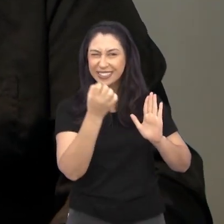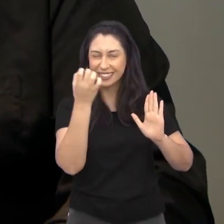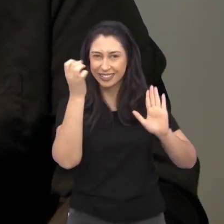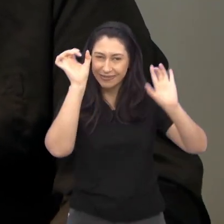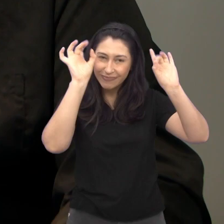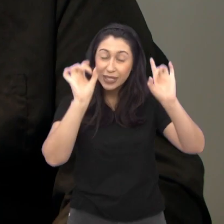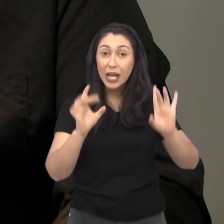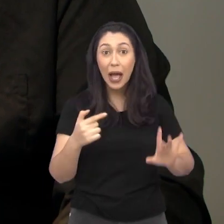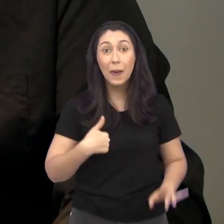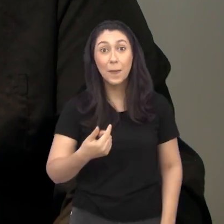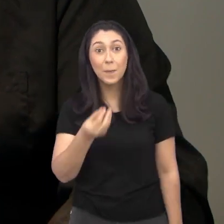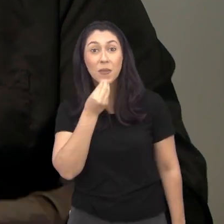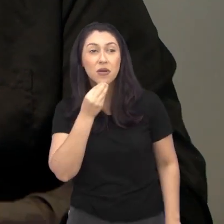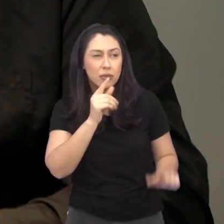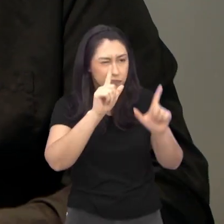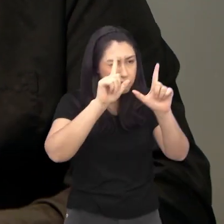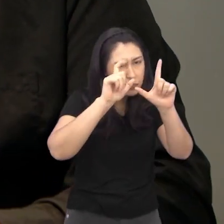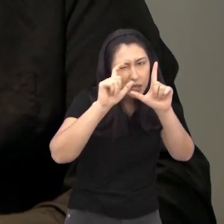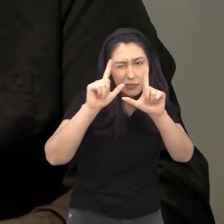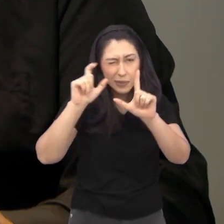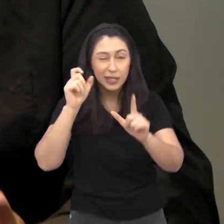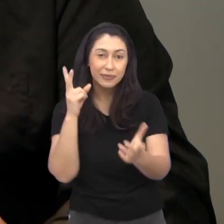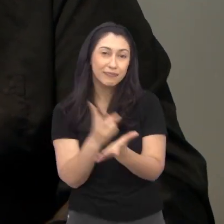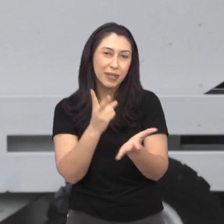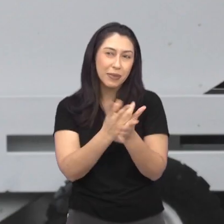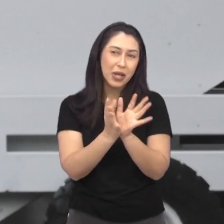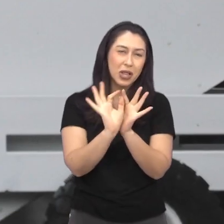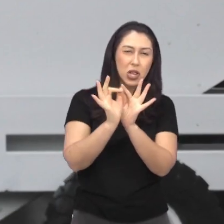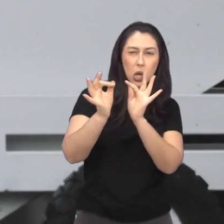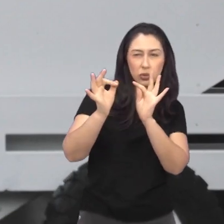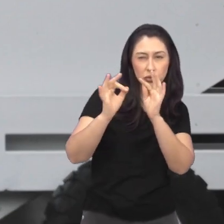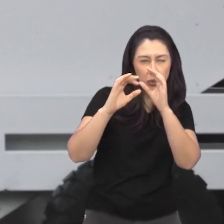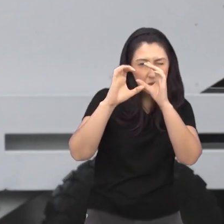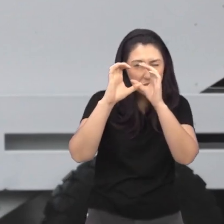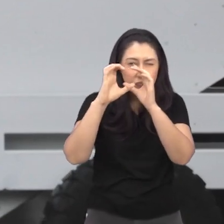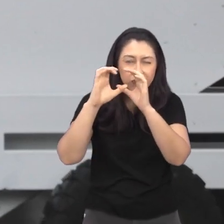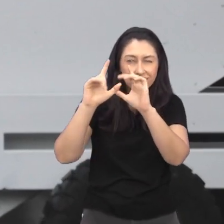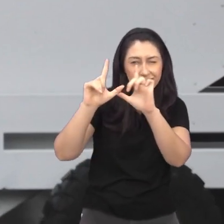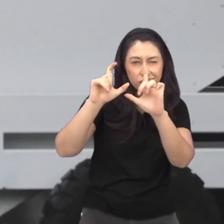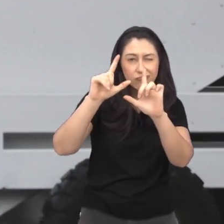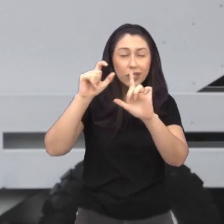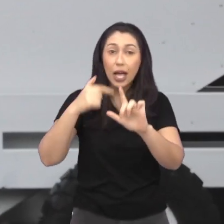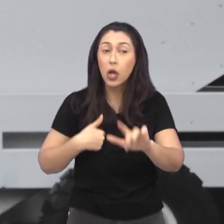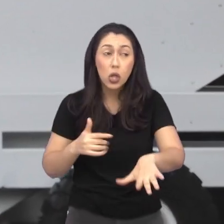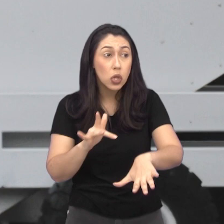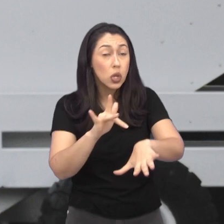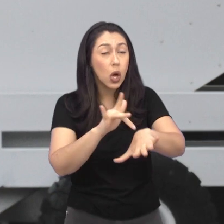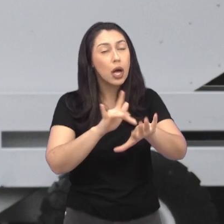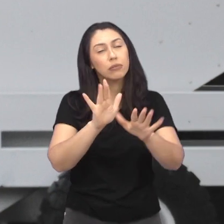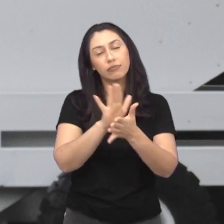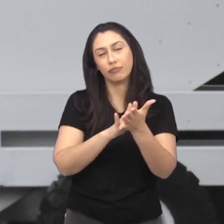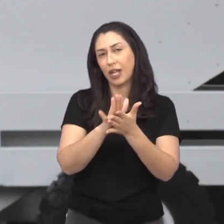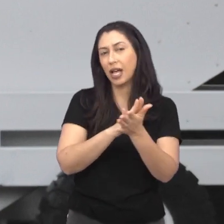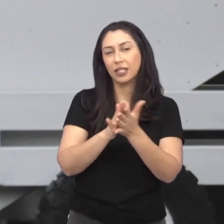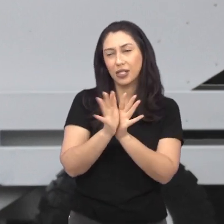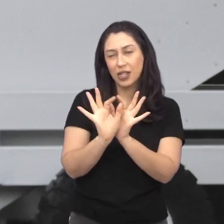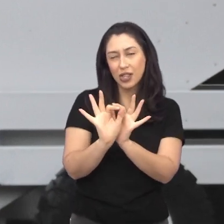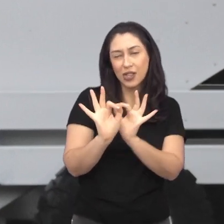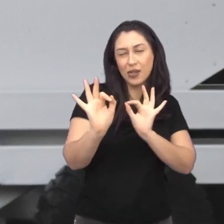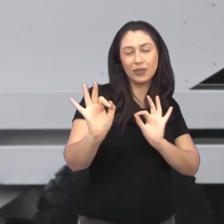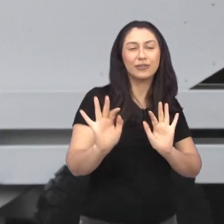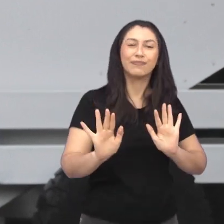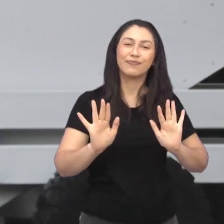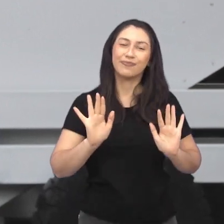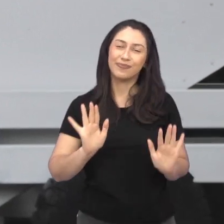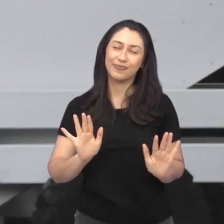a oportunidade de fotografá-lo, mesmo que de longe, né? Eu estava de longe, não cheguei perto, não pus a mão, mas